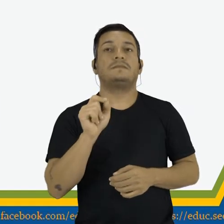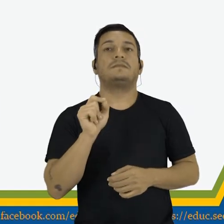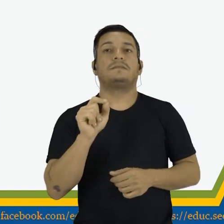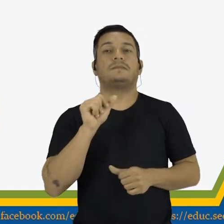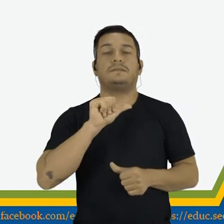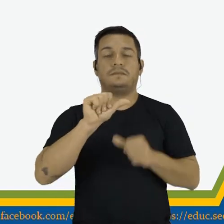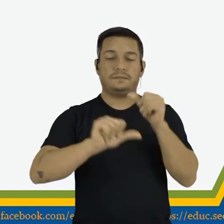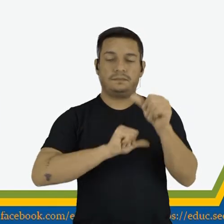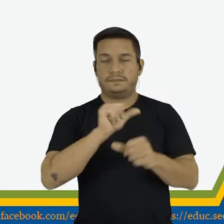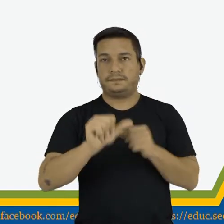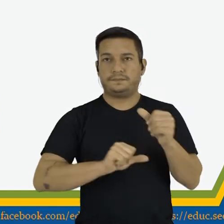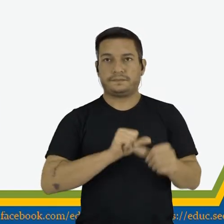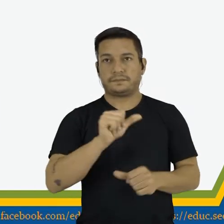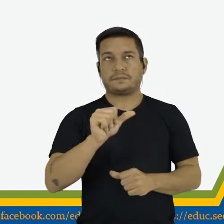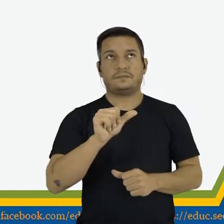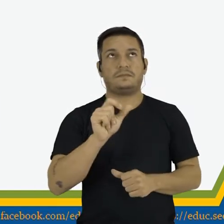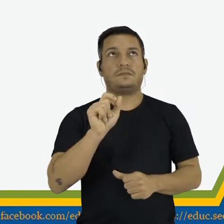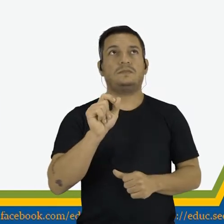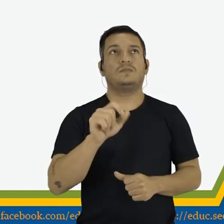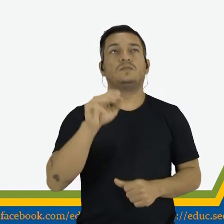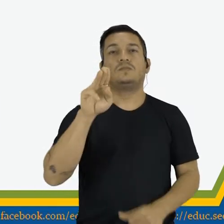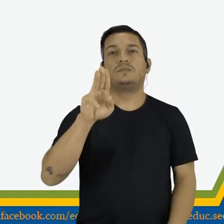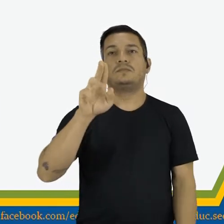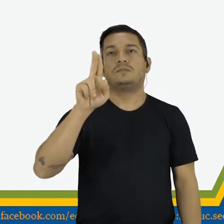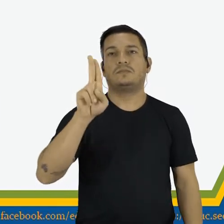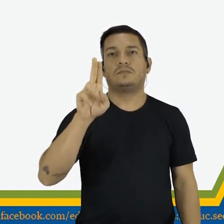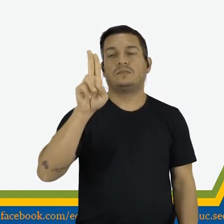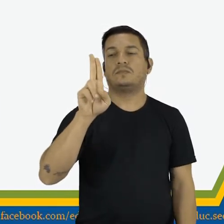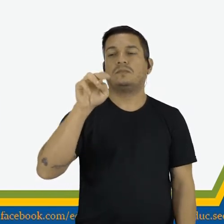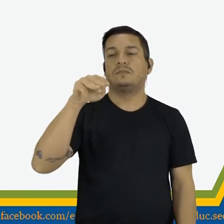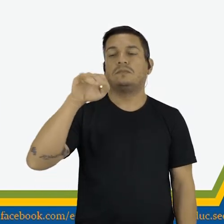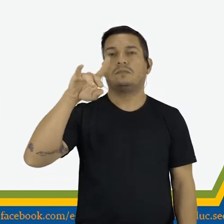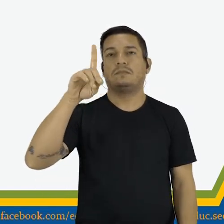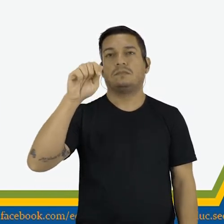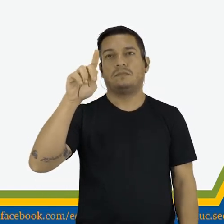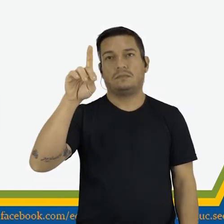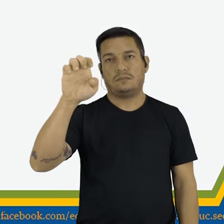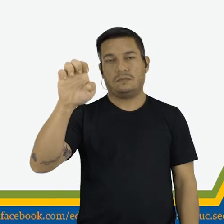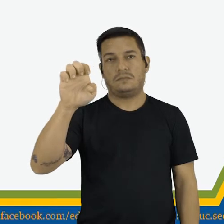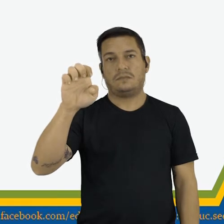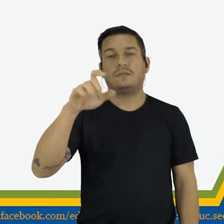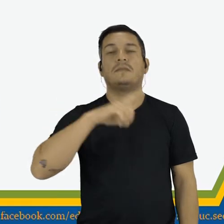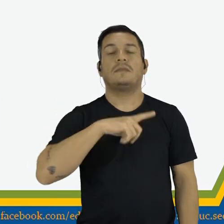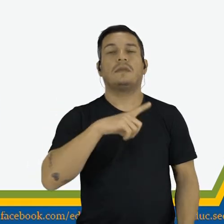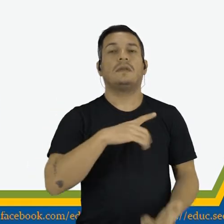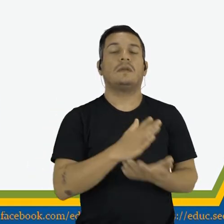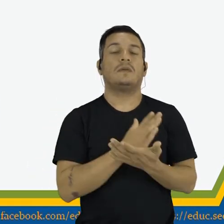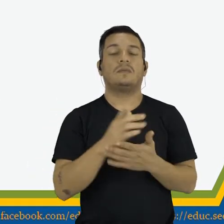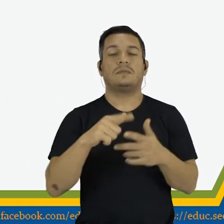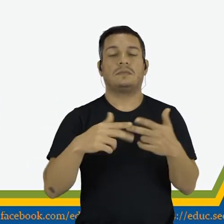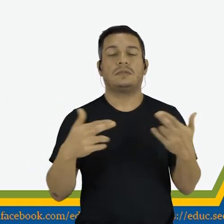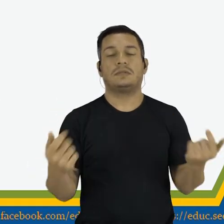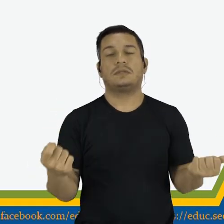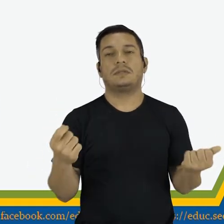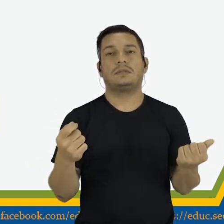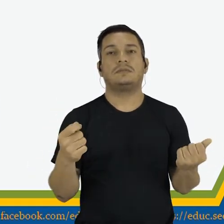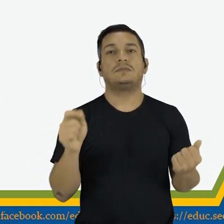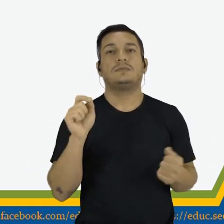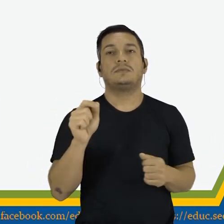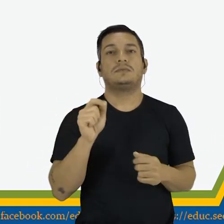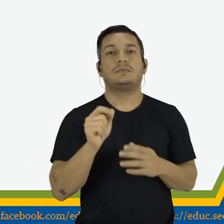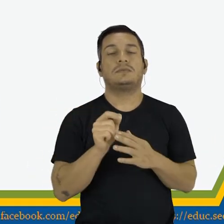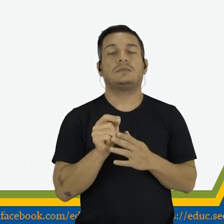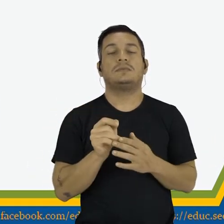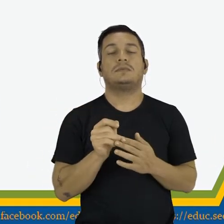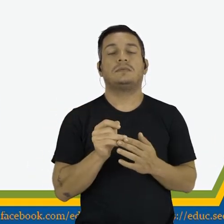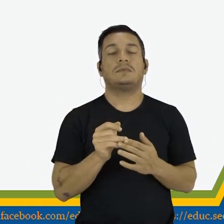de transformação por meio da umidade. Tem determinados objetos, materiais, que